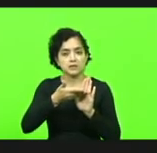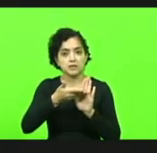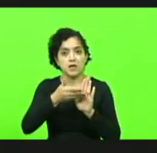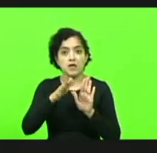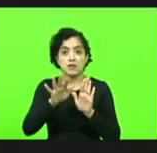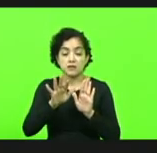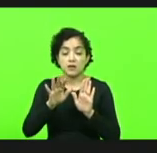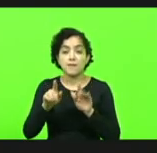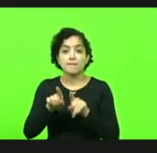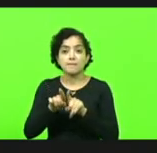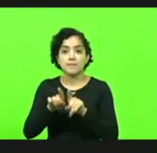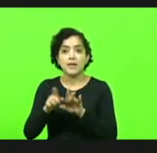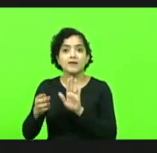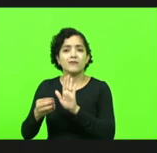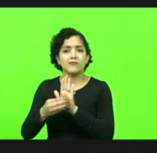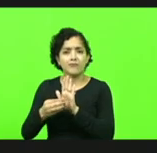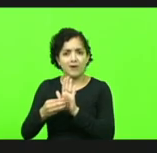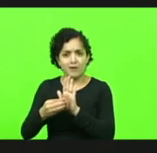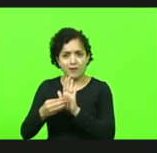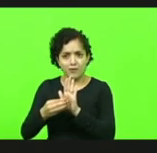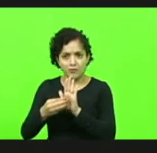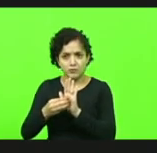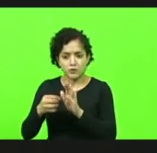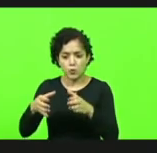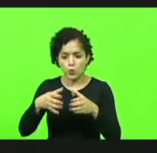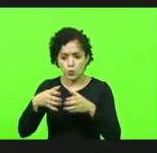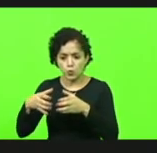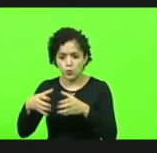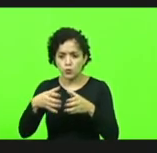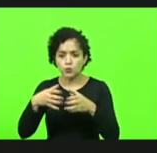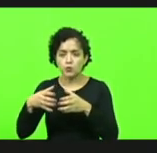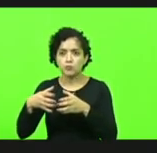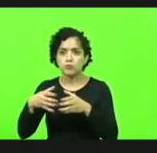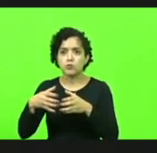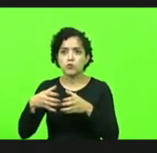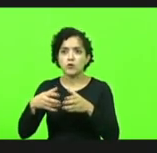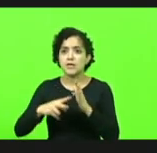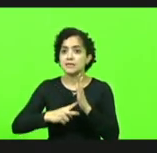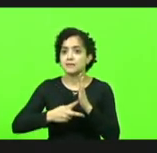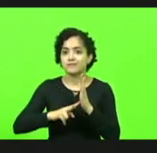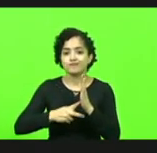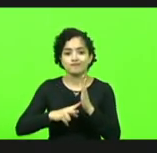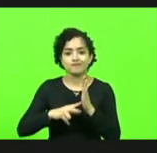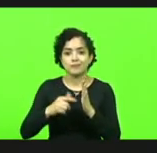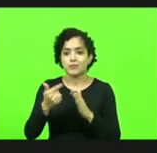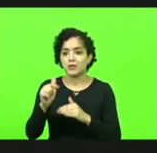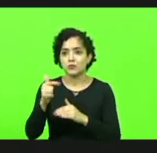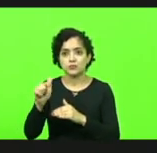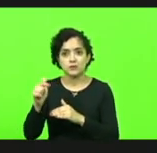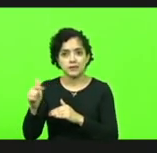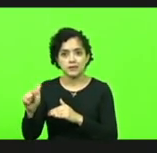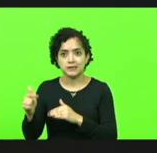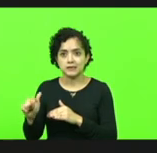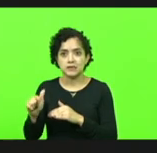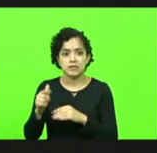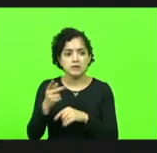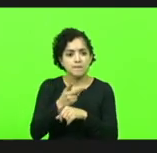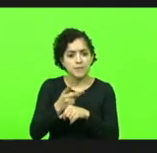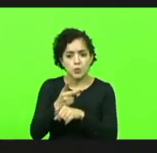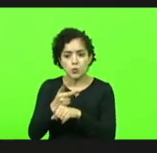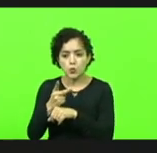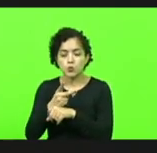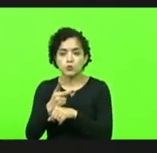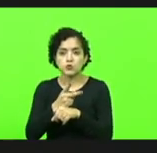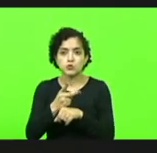falta uma organização das categorias, porque nós não temos um sindicato que busque, que vá atrás de pelo menos um